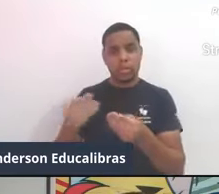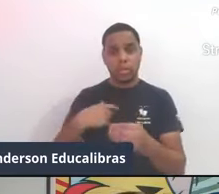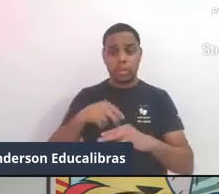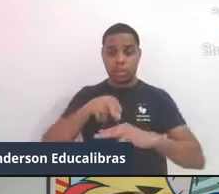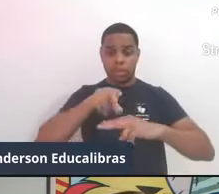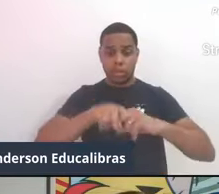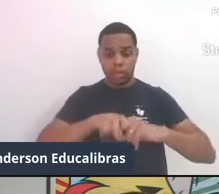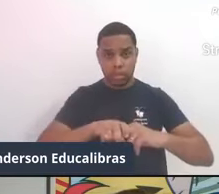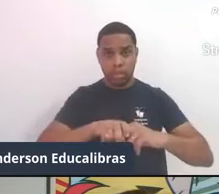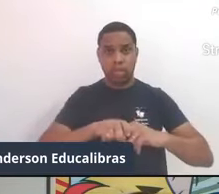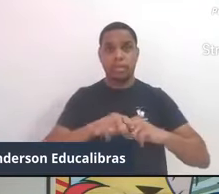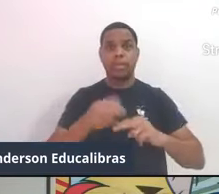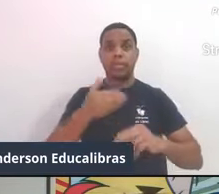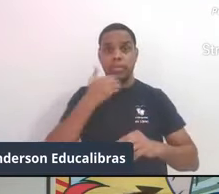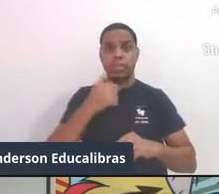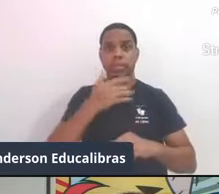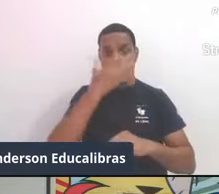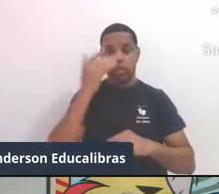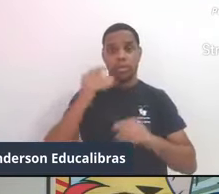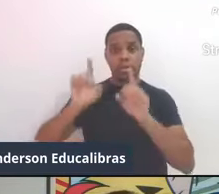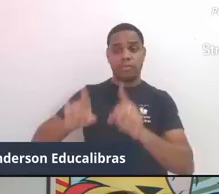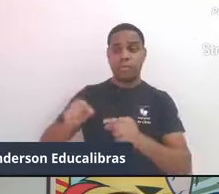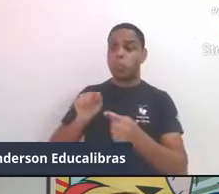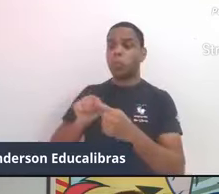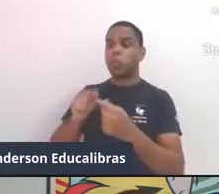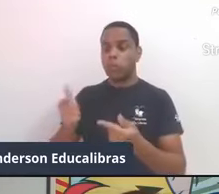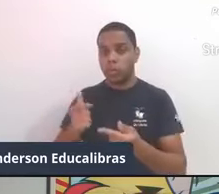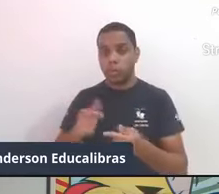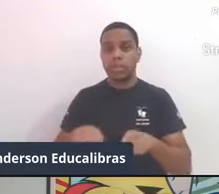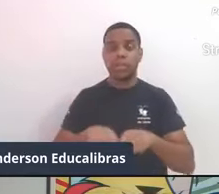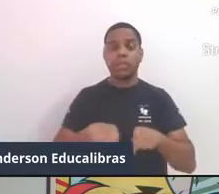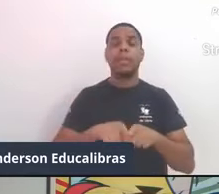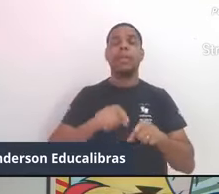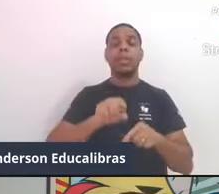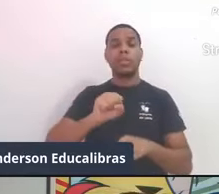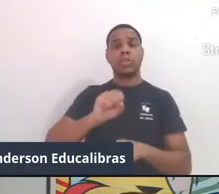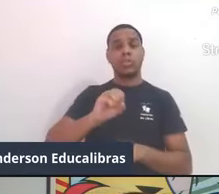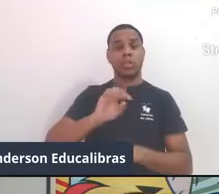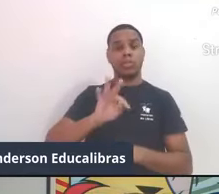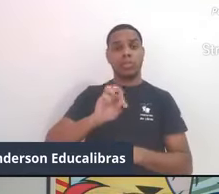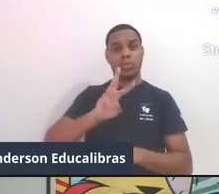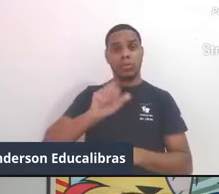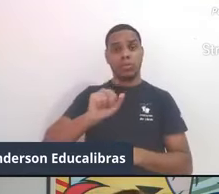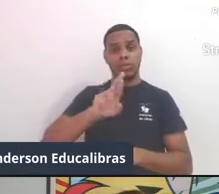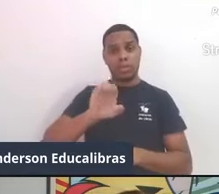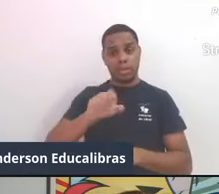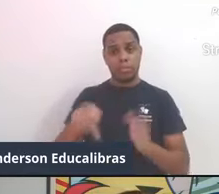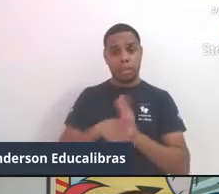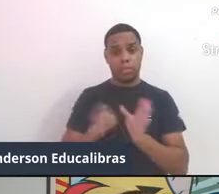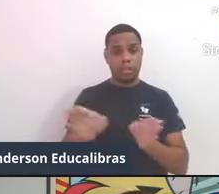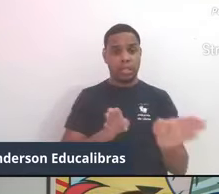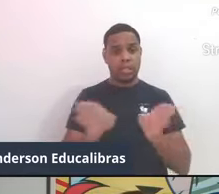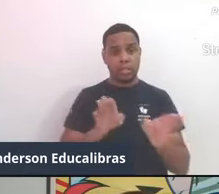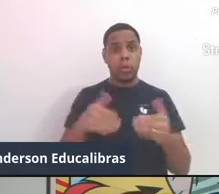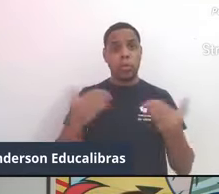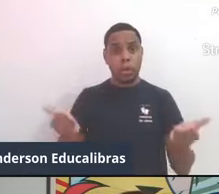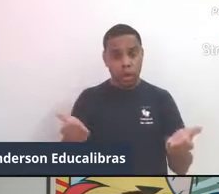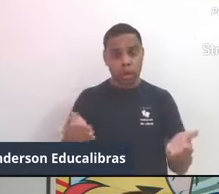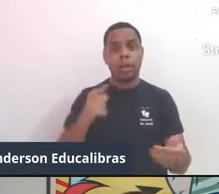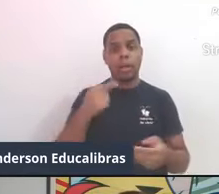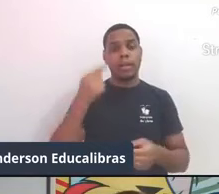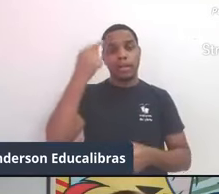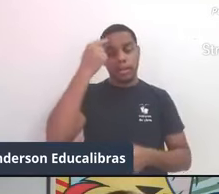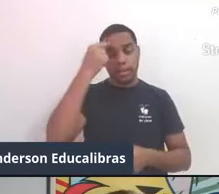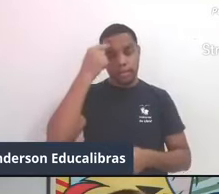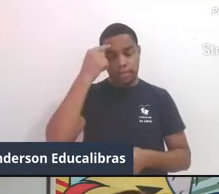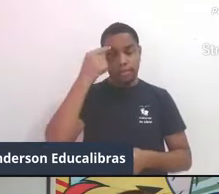que vai ser a melhor para aquele tipo de deficiência? Qual é o software que vai ajudar na acessibilidade? Porque também é uma possibilidade